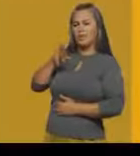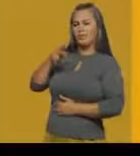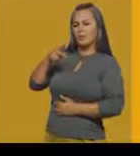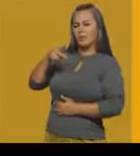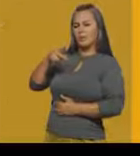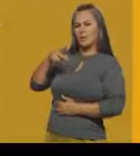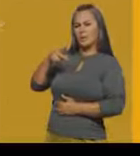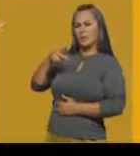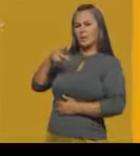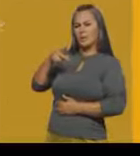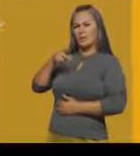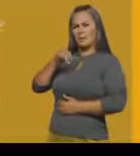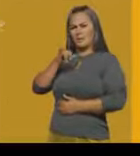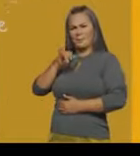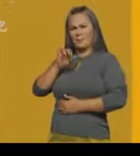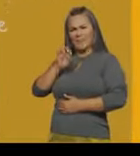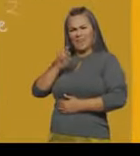PR